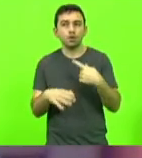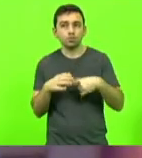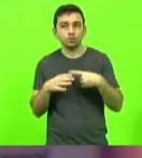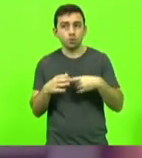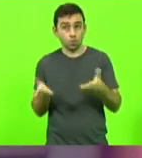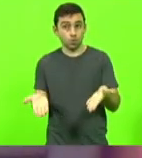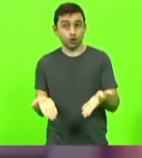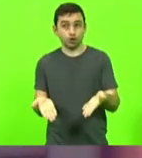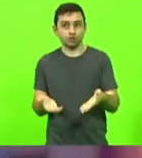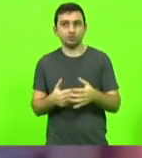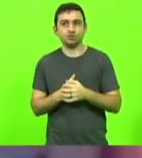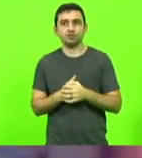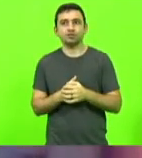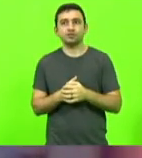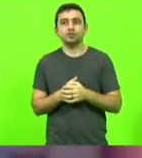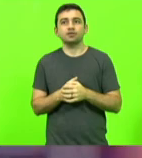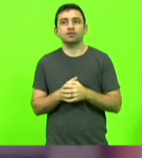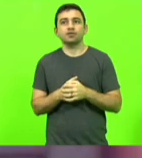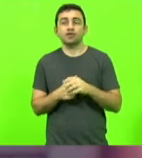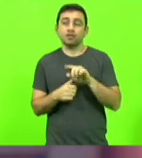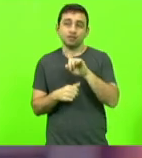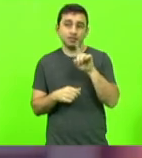hoje, faria os devidos